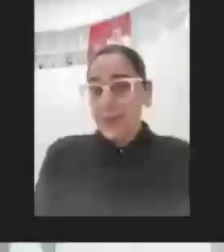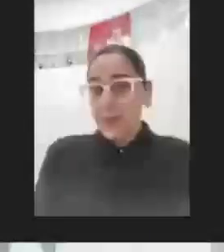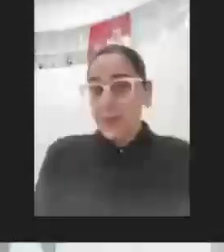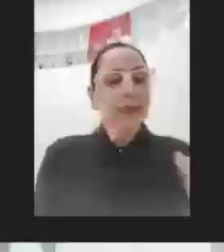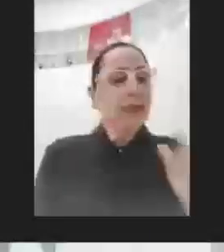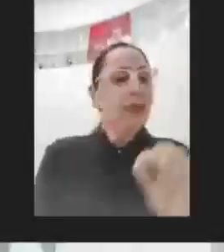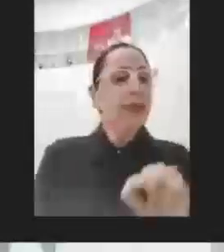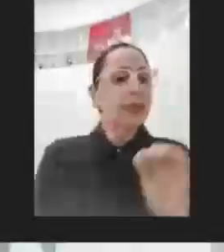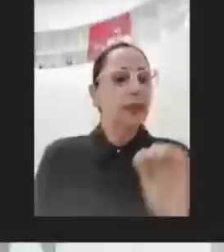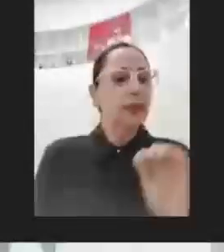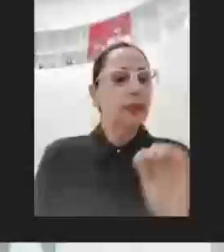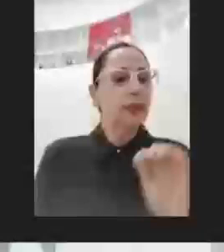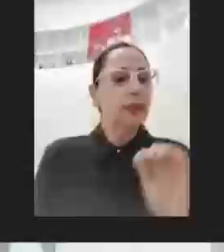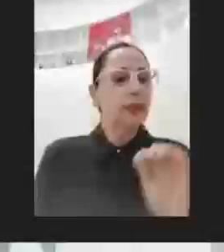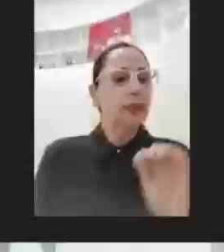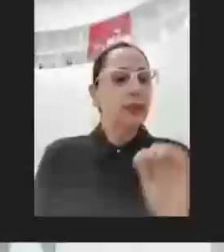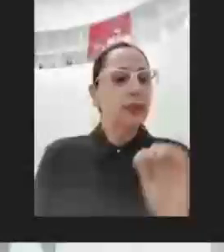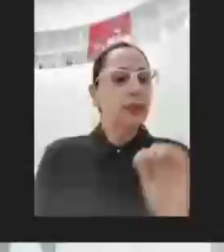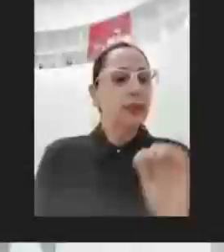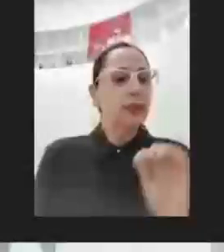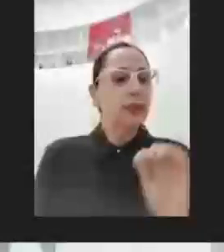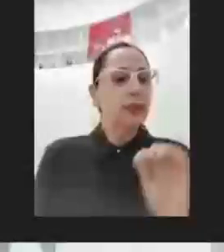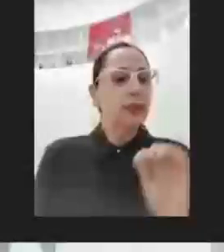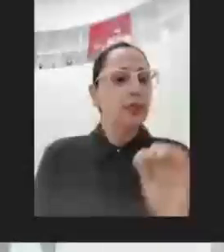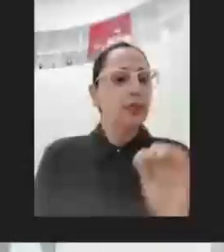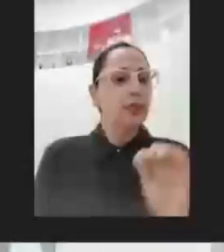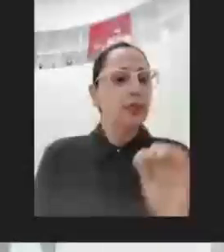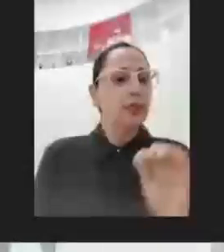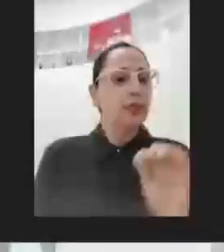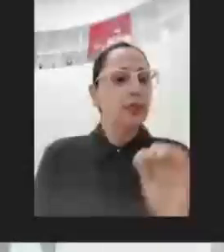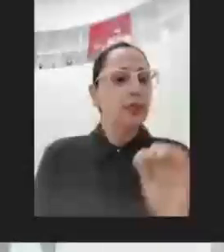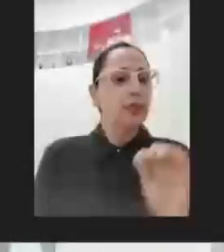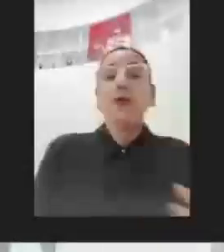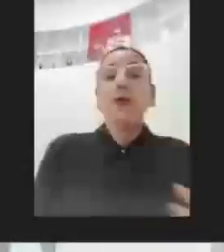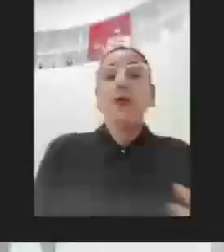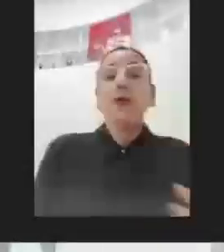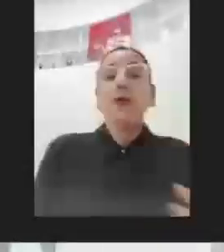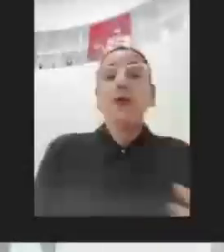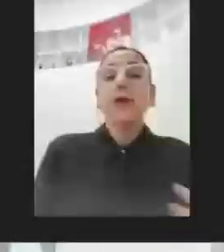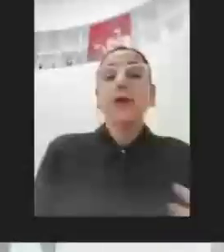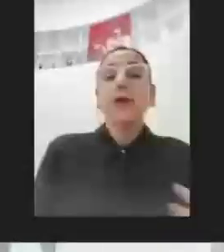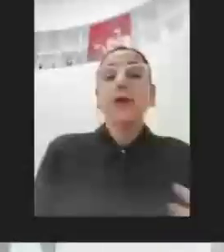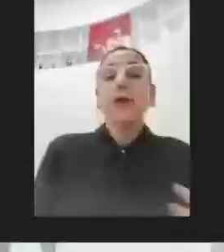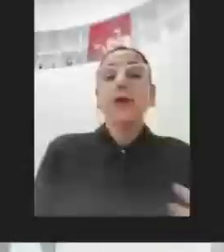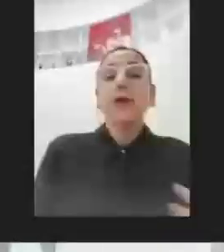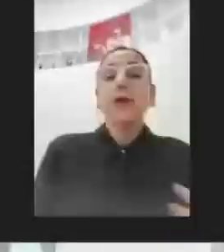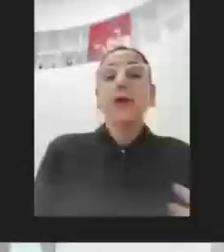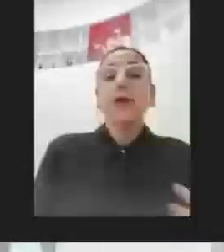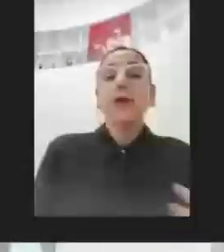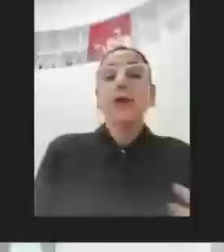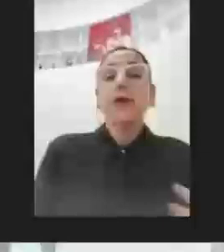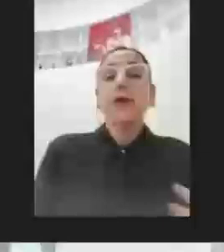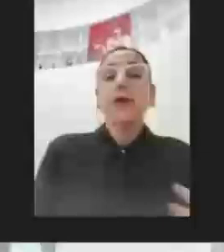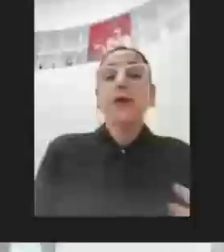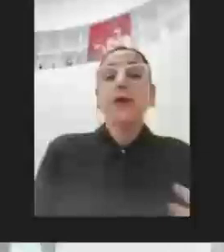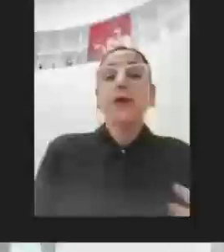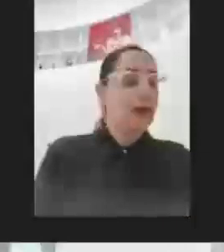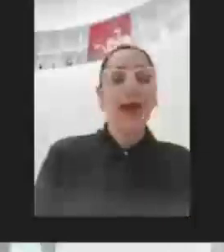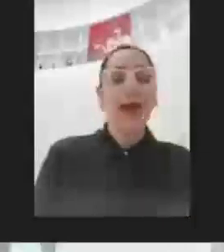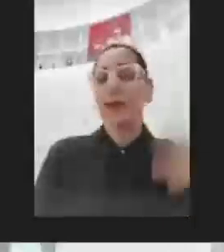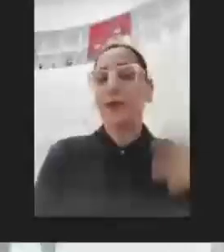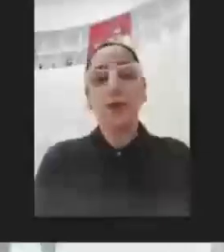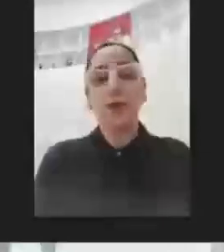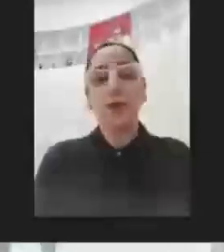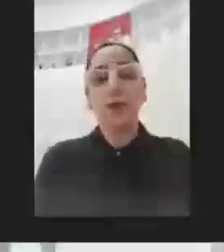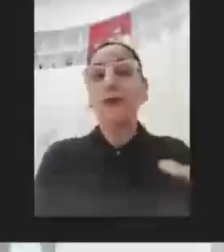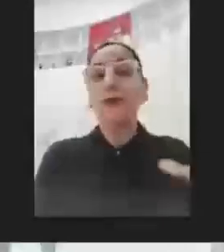Será que ela está produzindo leite? Nem todo o tamanho do leite. Você vai perguntar para mim, pode ser um problema